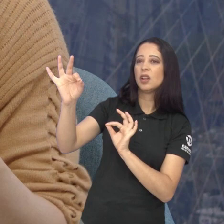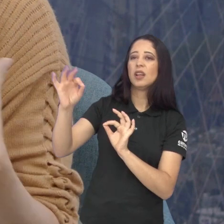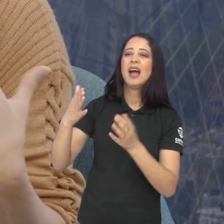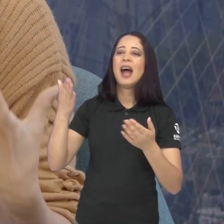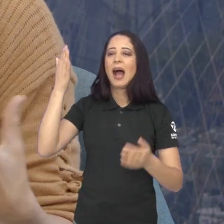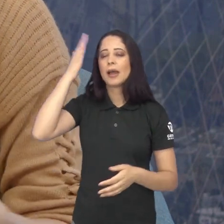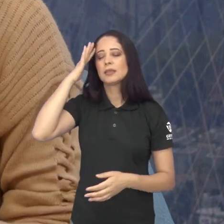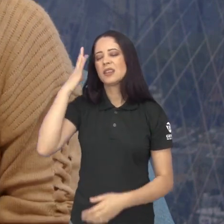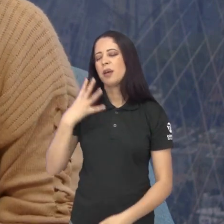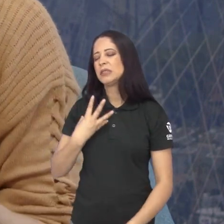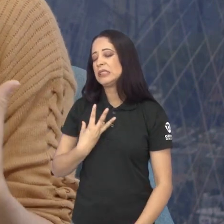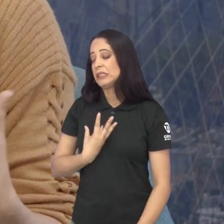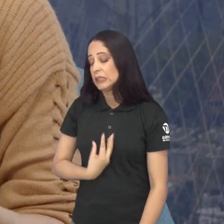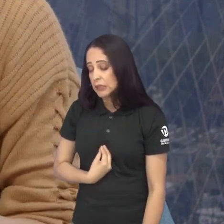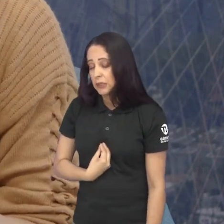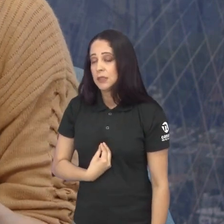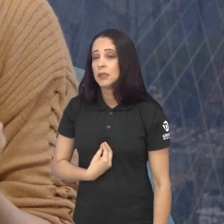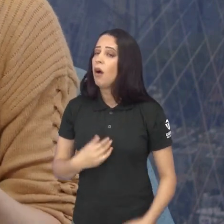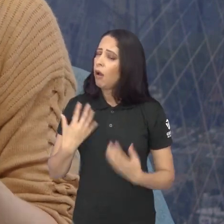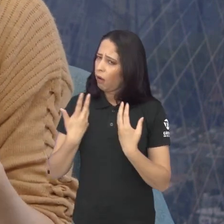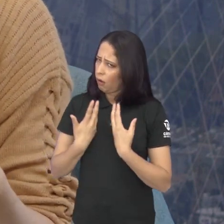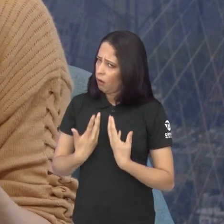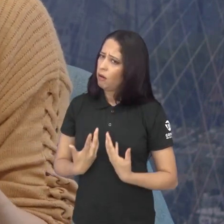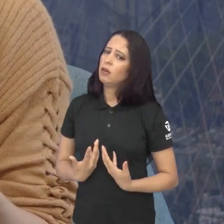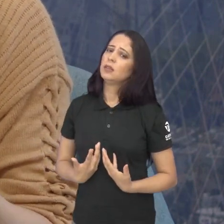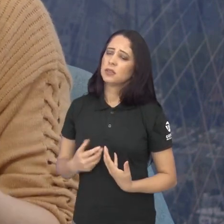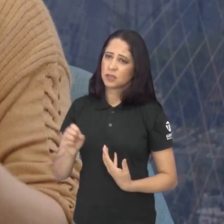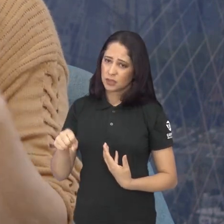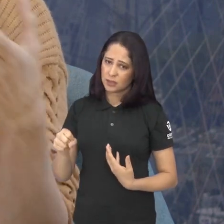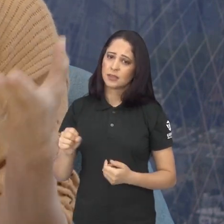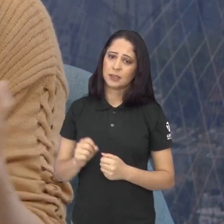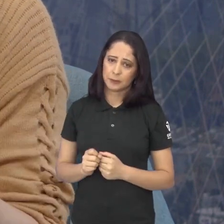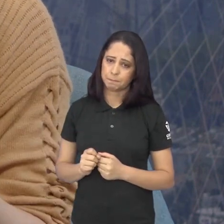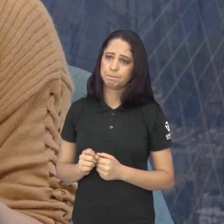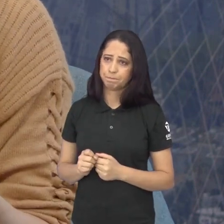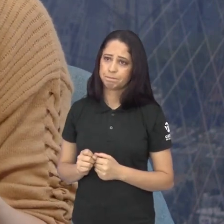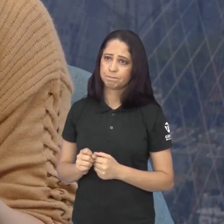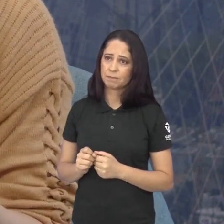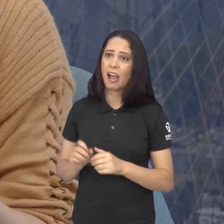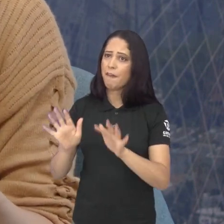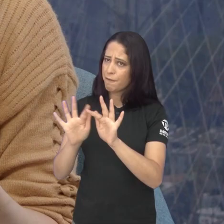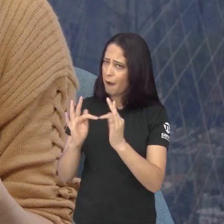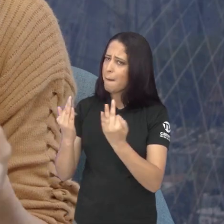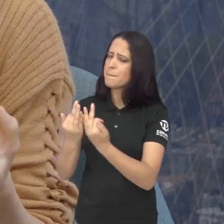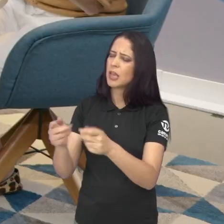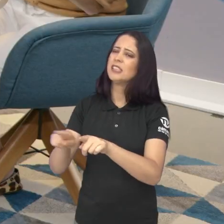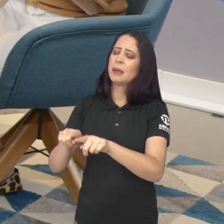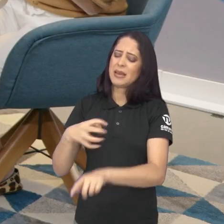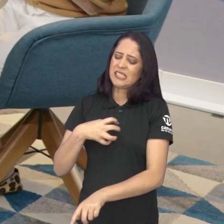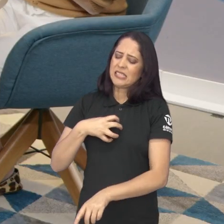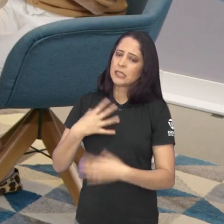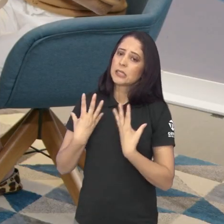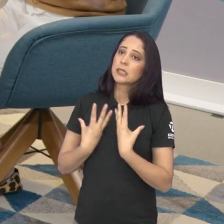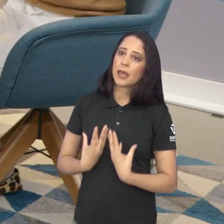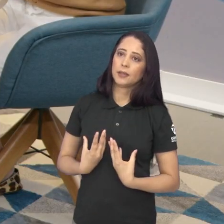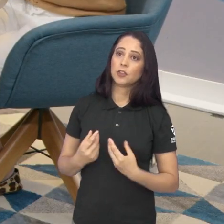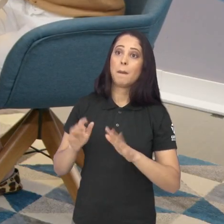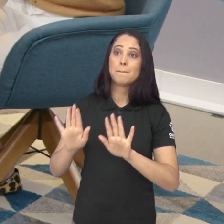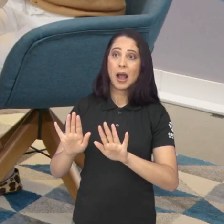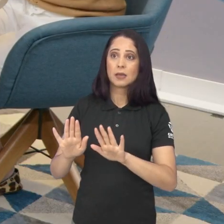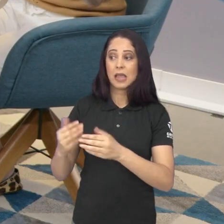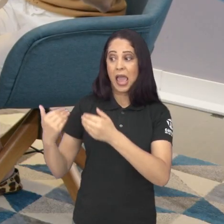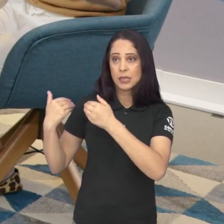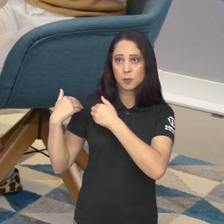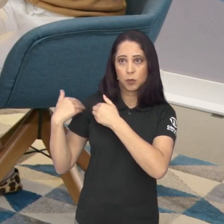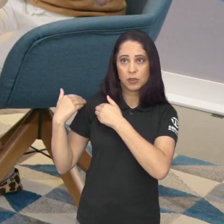mental familiar, querendo ou não. Eu acho que na grande maioria da estrutura familiar isso fica muito a cargo da mãe, porque o